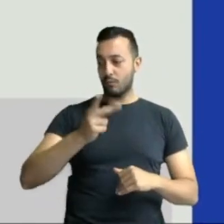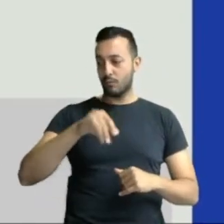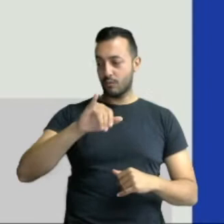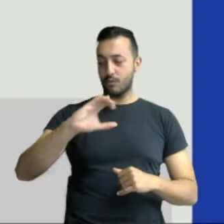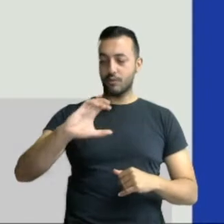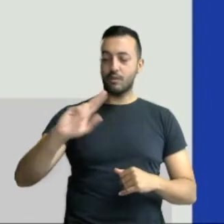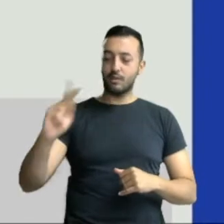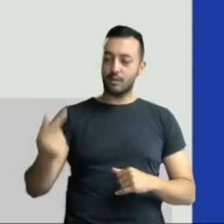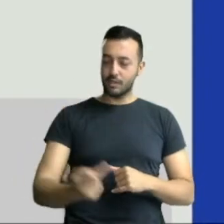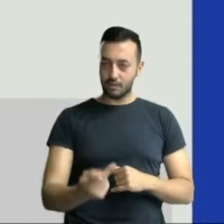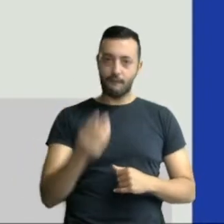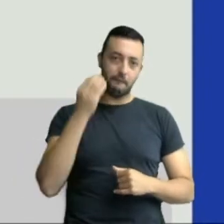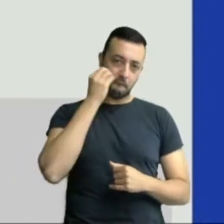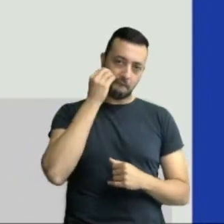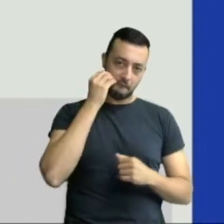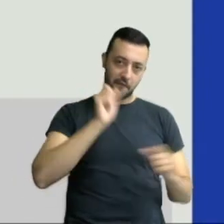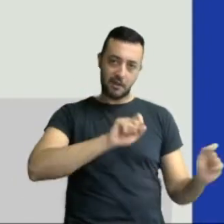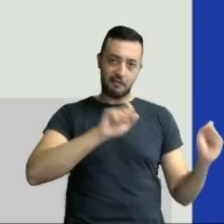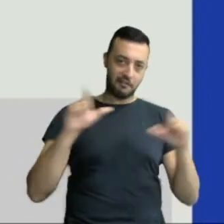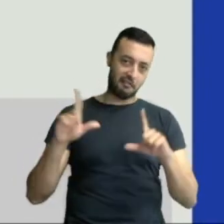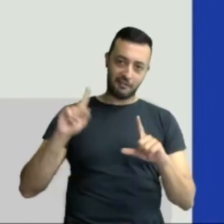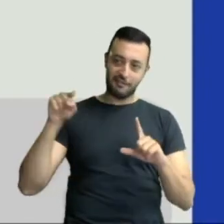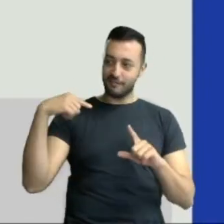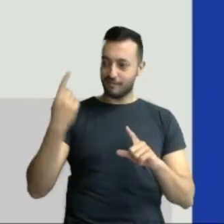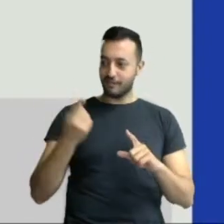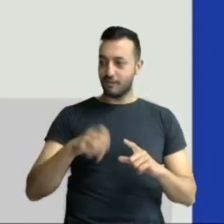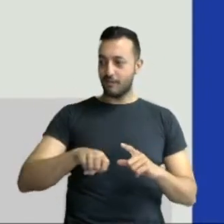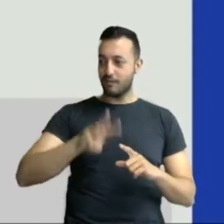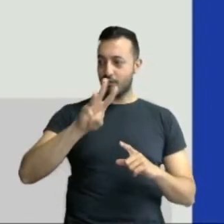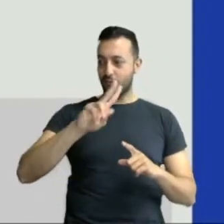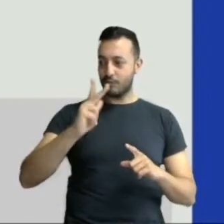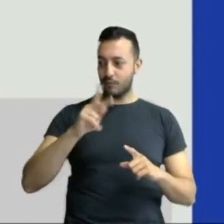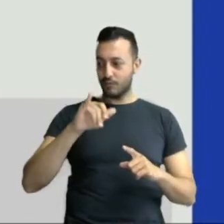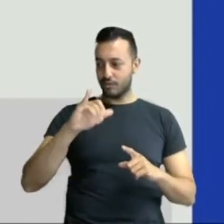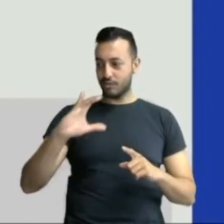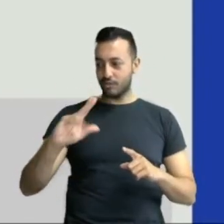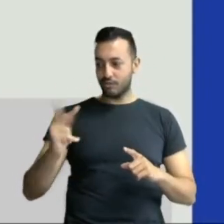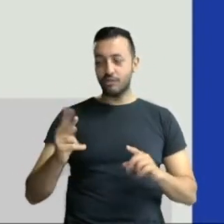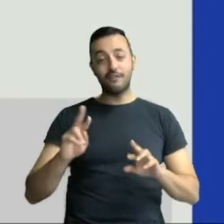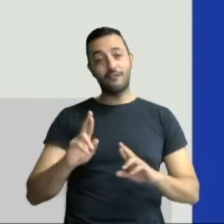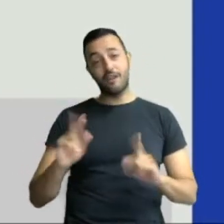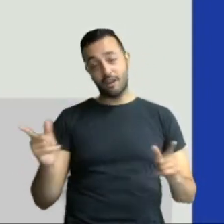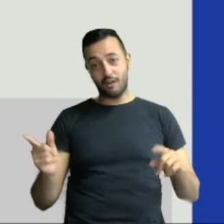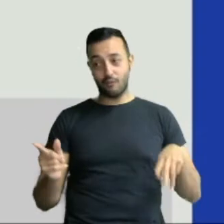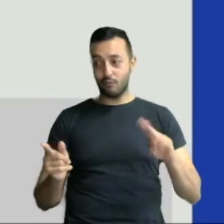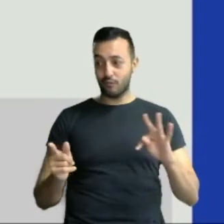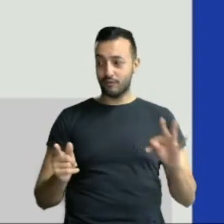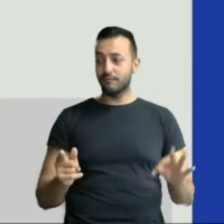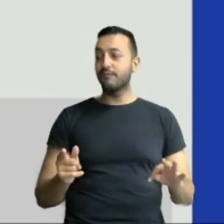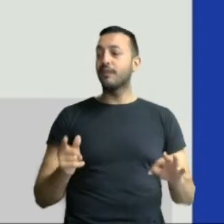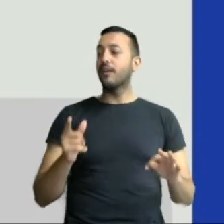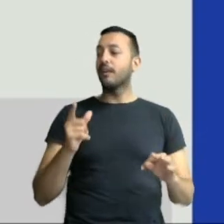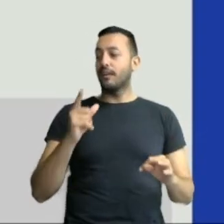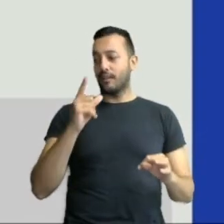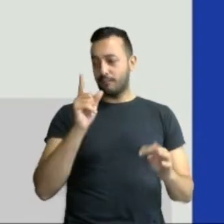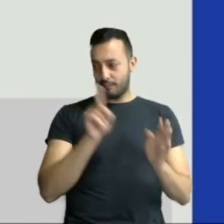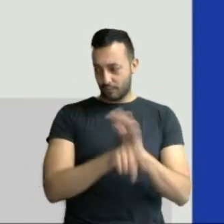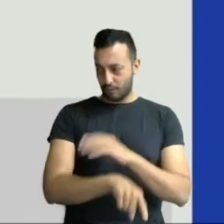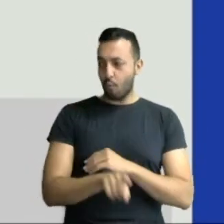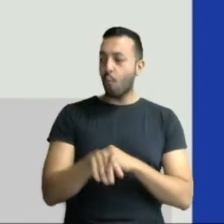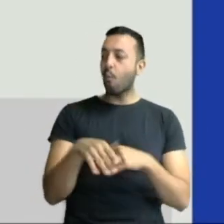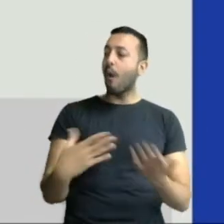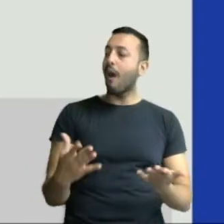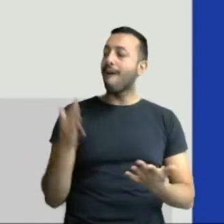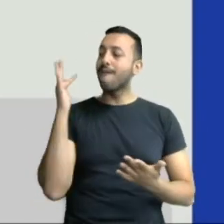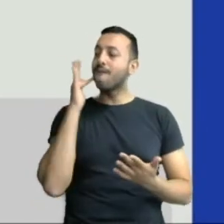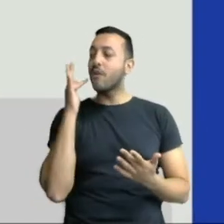ver no slide seguinte, a diferença entre o which e o what, certo? Which fruit do you prefer?